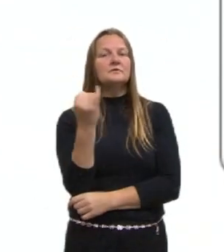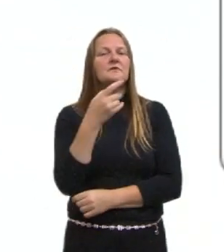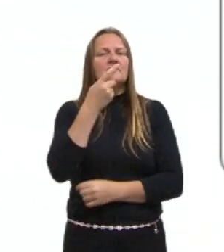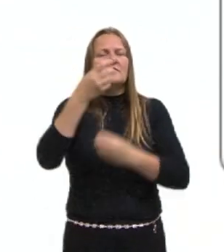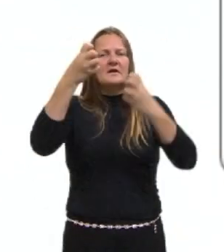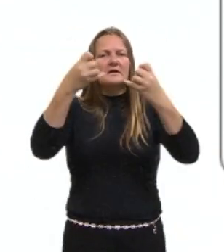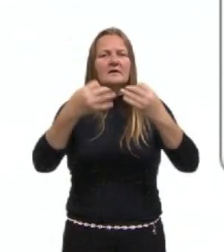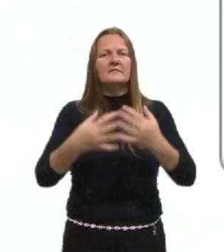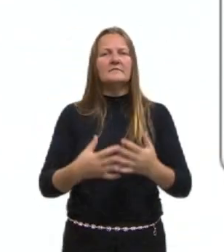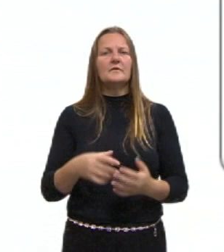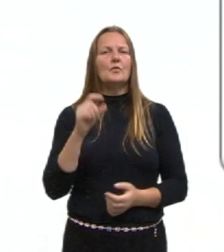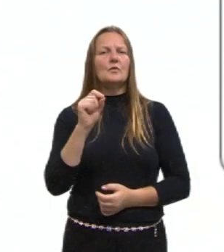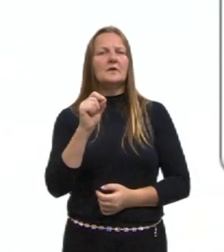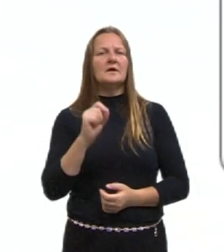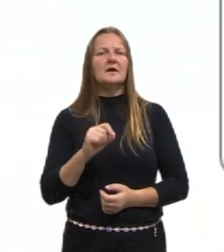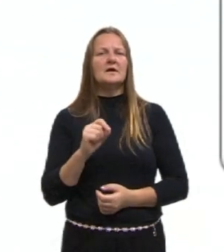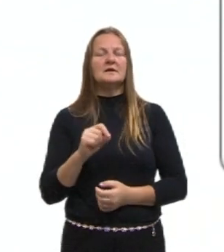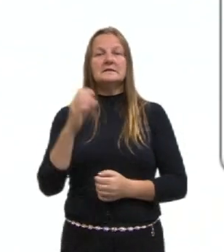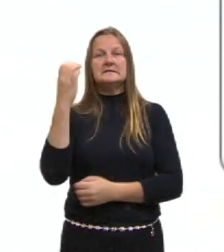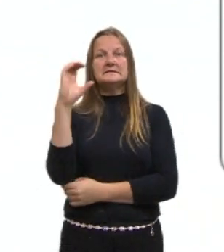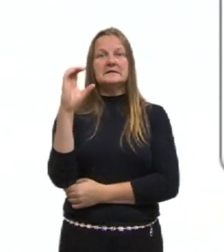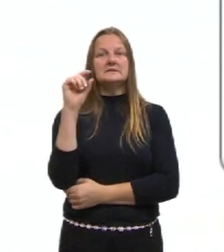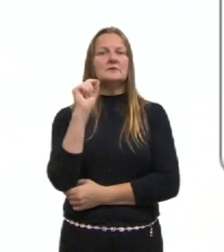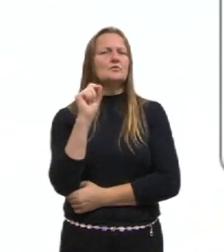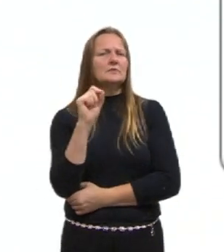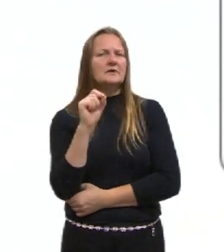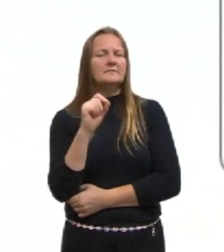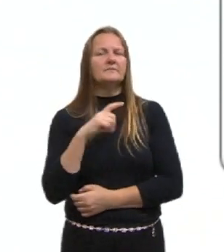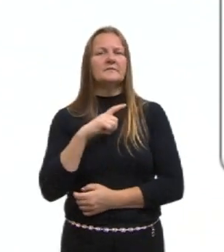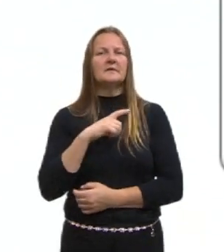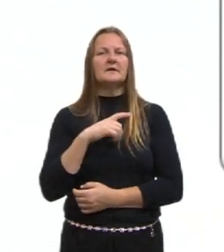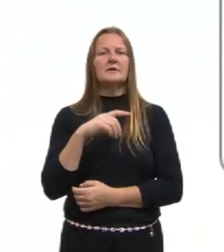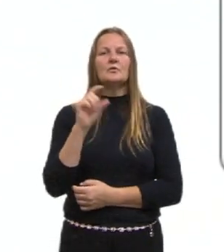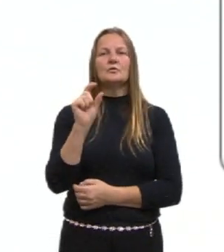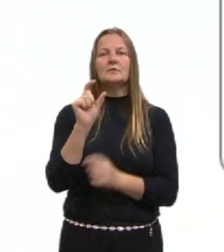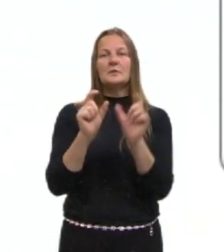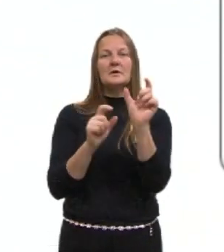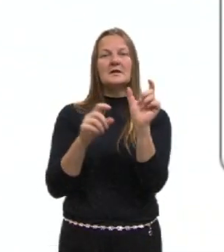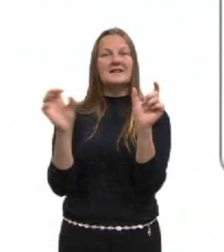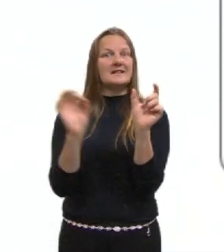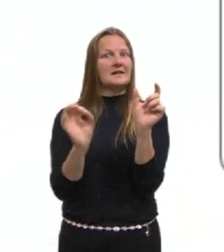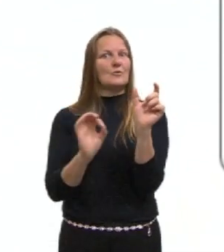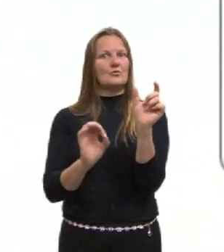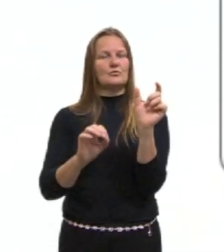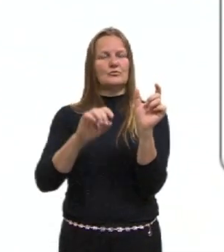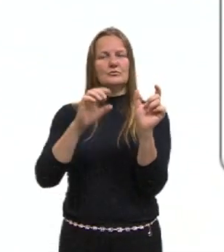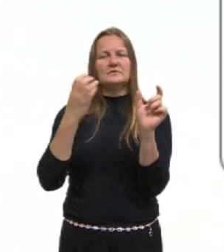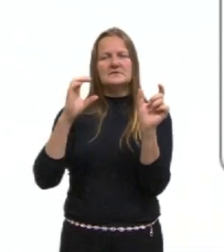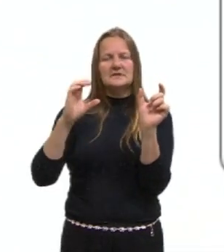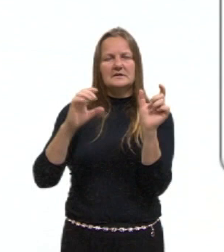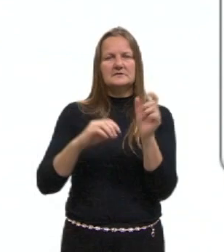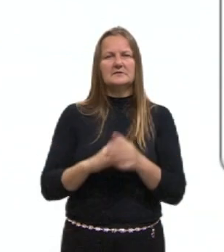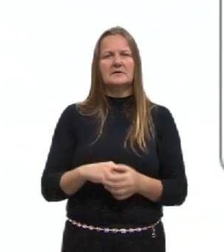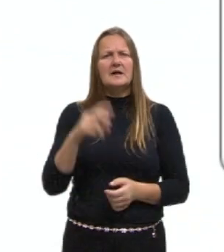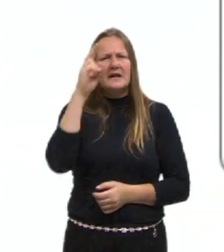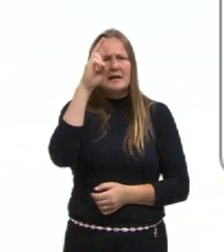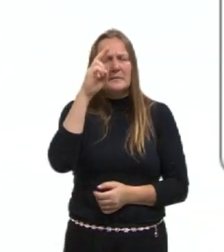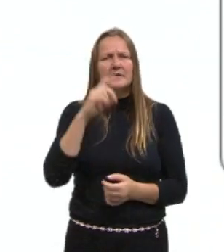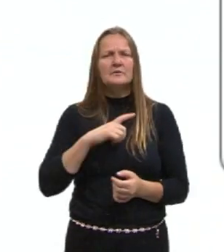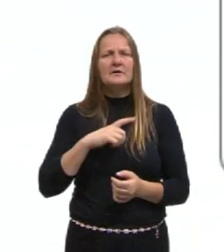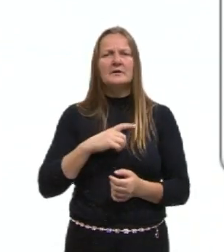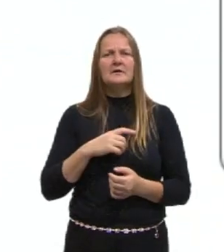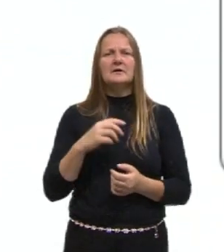quando a gente fala sobre o que é ciência, é falar sobre o que não é ciência, certo? Lembrando que aqui a gente